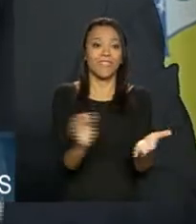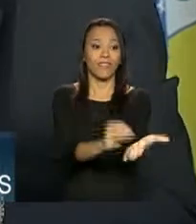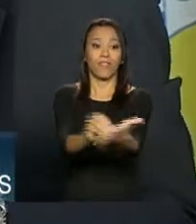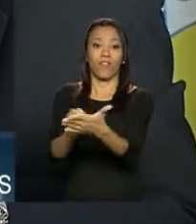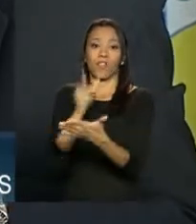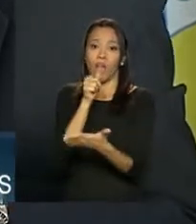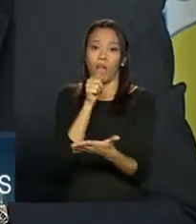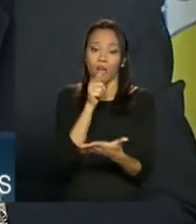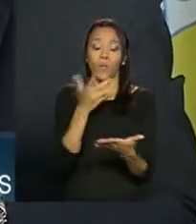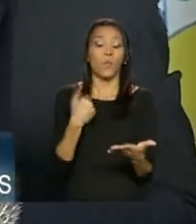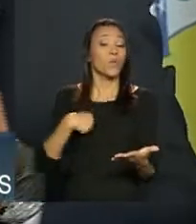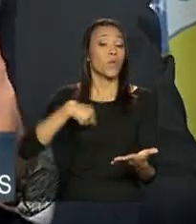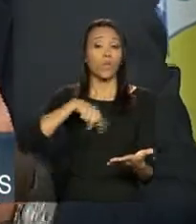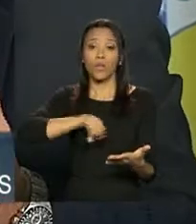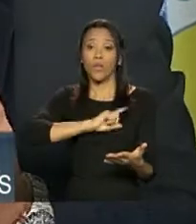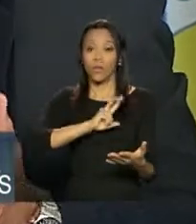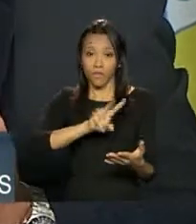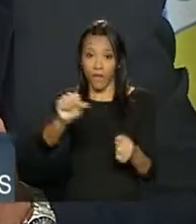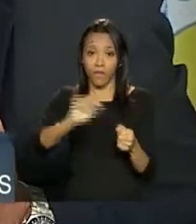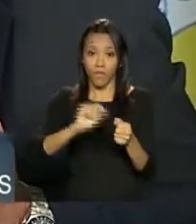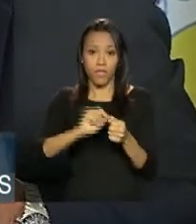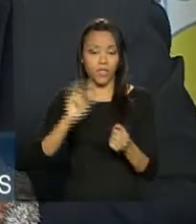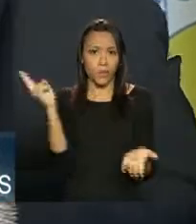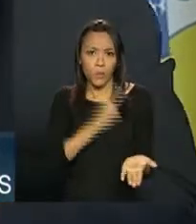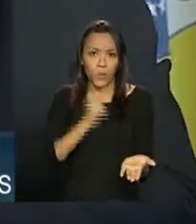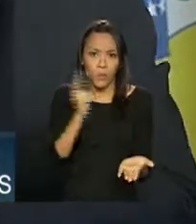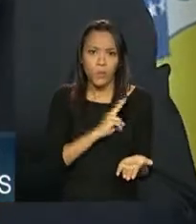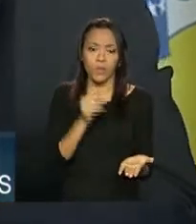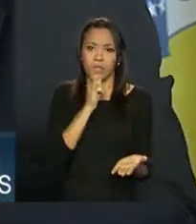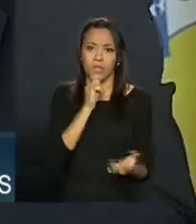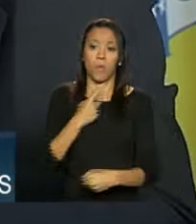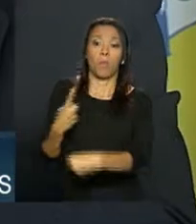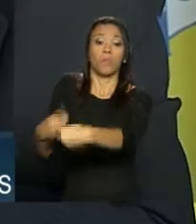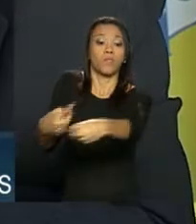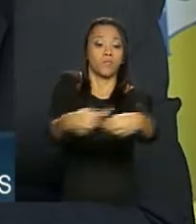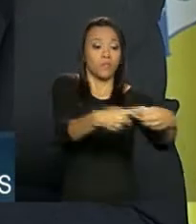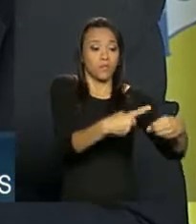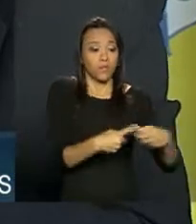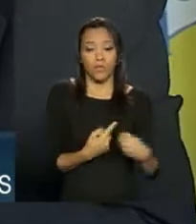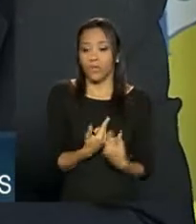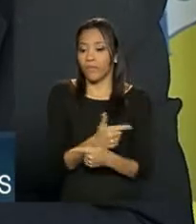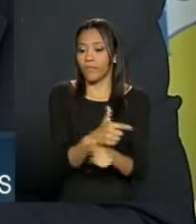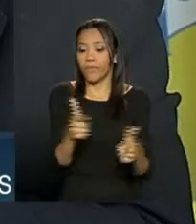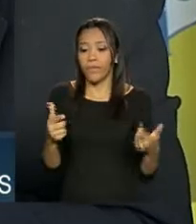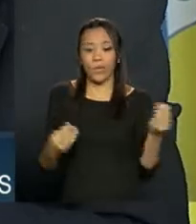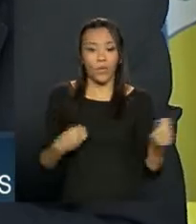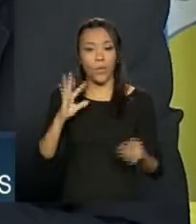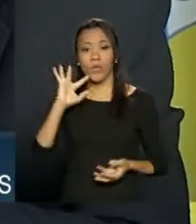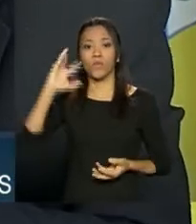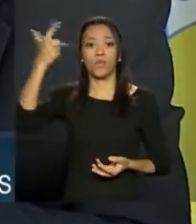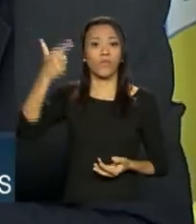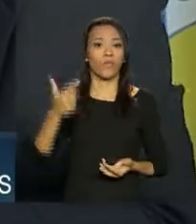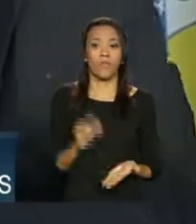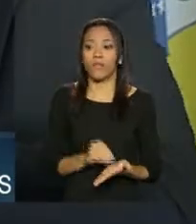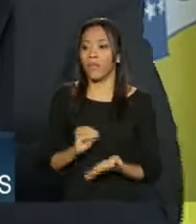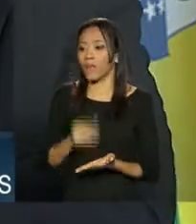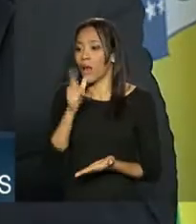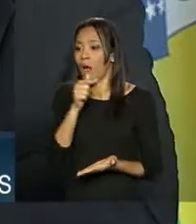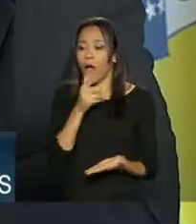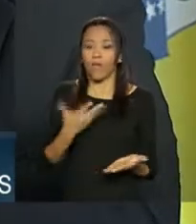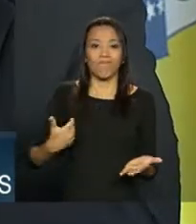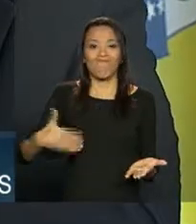vamos fazer no emergencial são aqueles municípios que não têm agora solução elétrica na sua área urbana